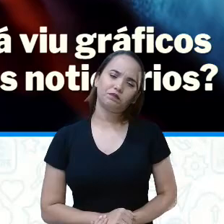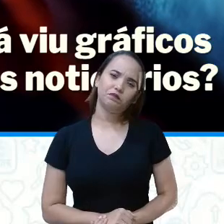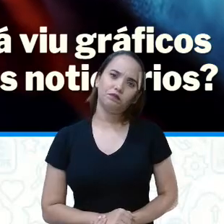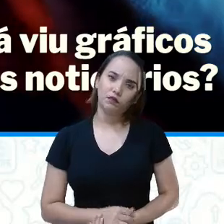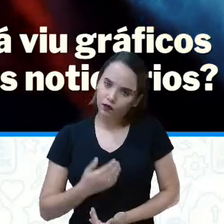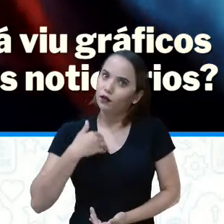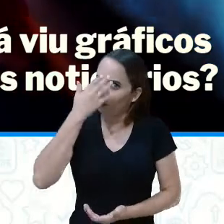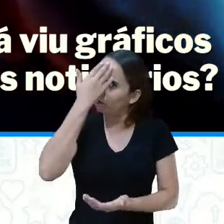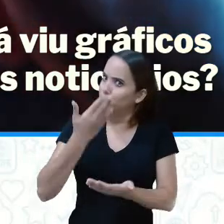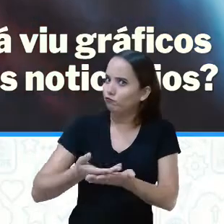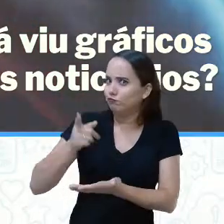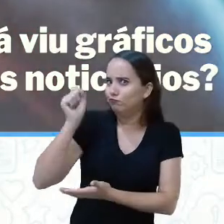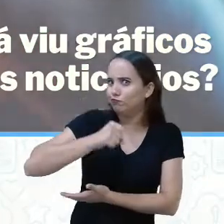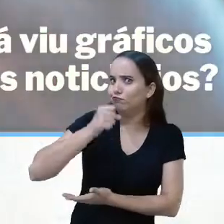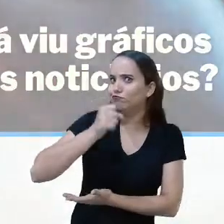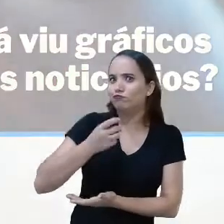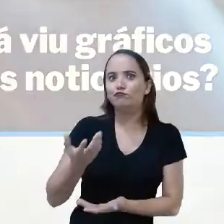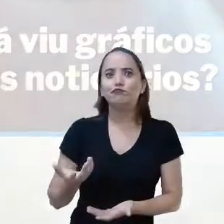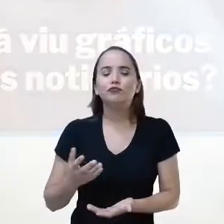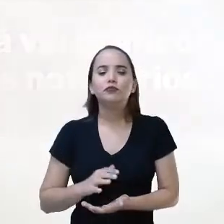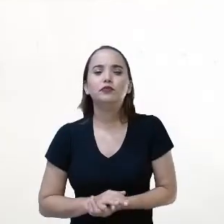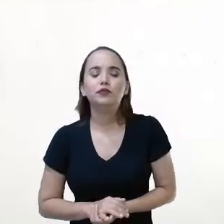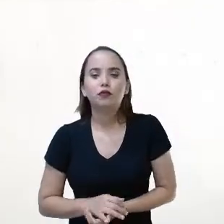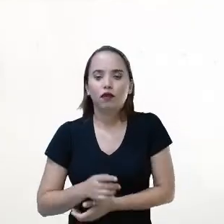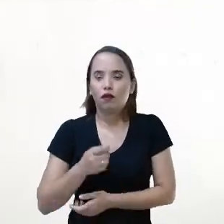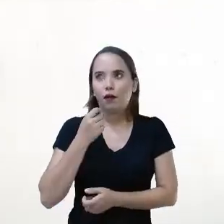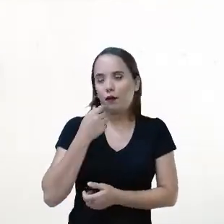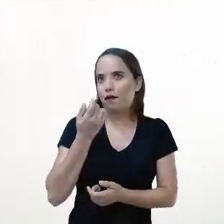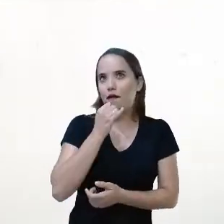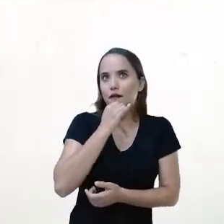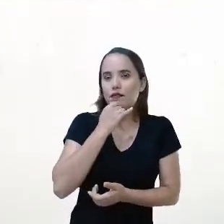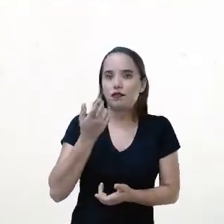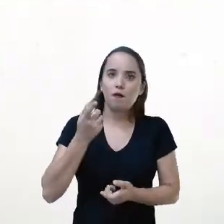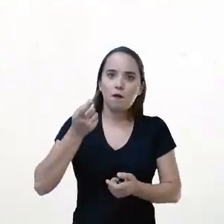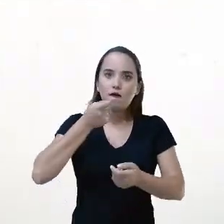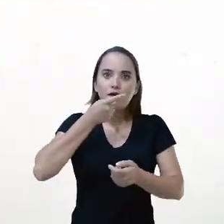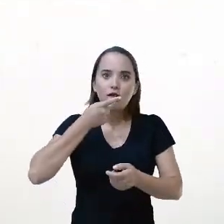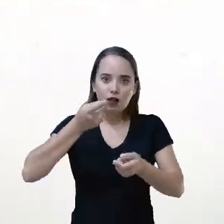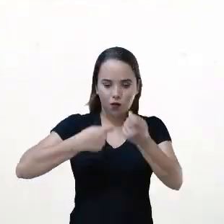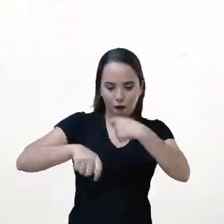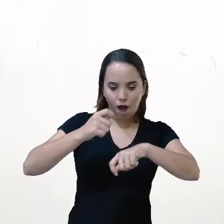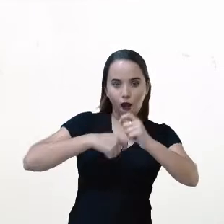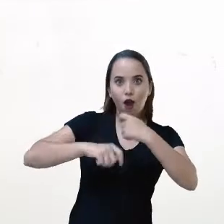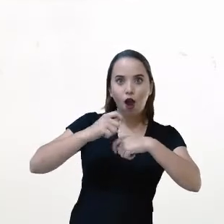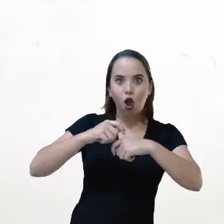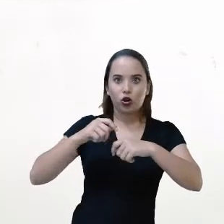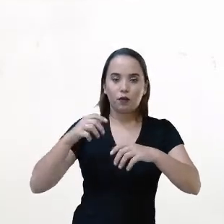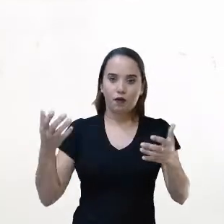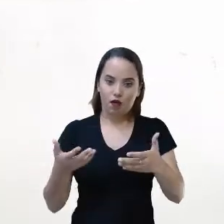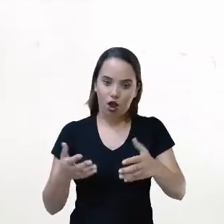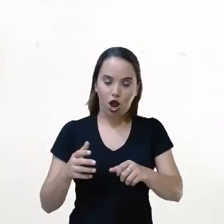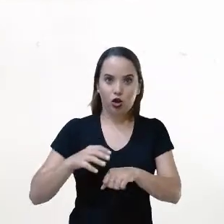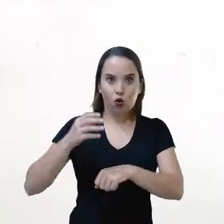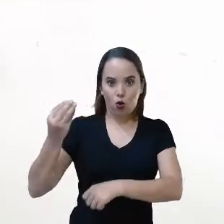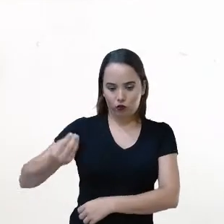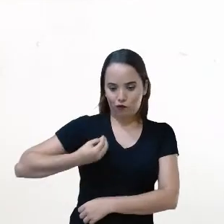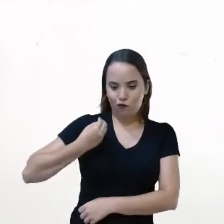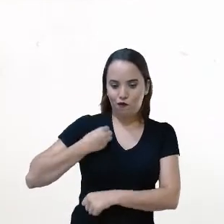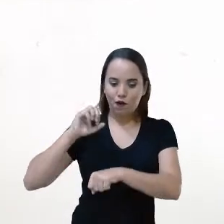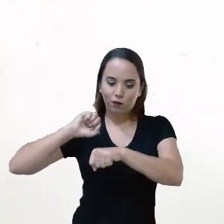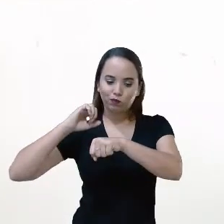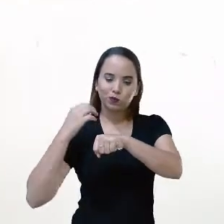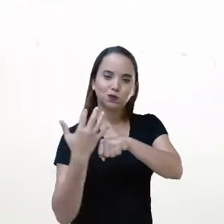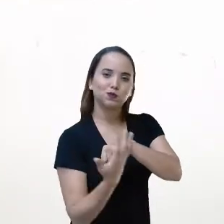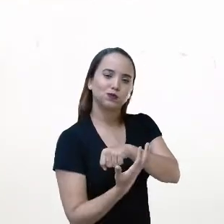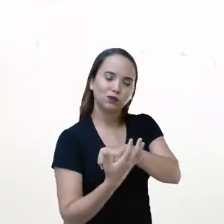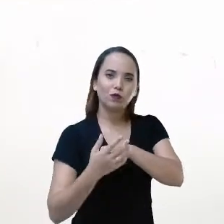comum, né? Geralmente quando querem falar da economia, nós estamos vivendo um período de pandemia, o acréscimo do número de